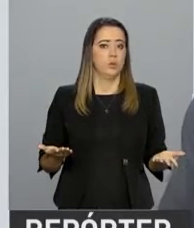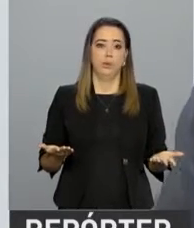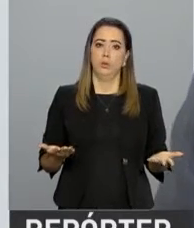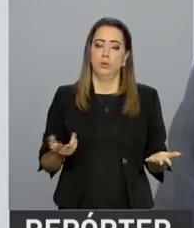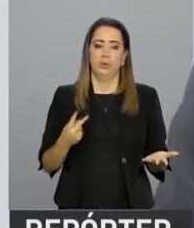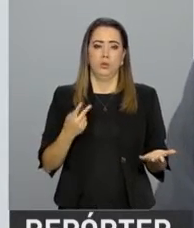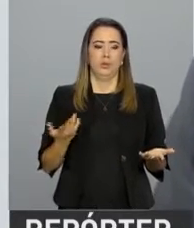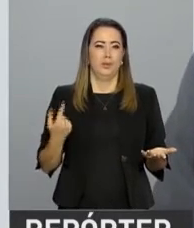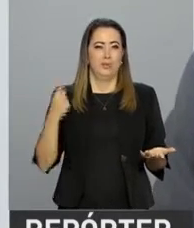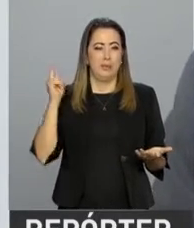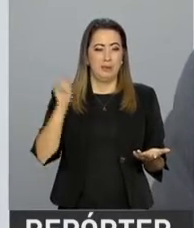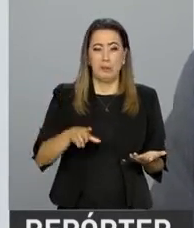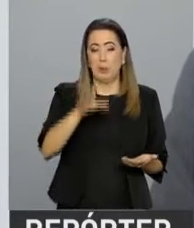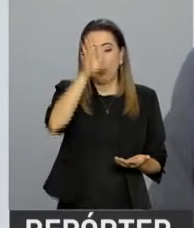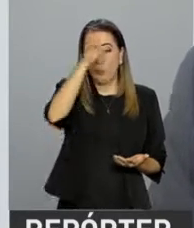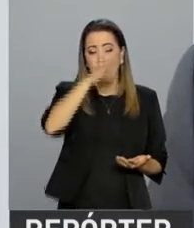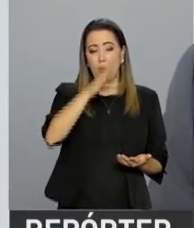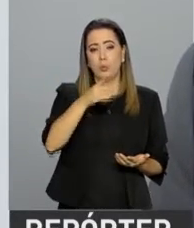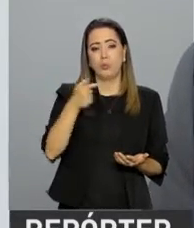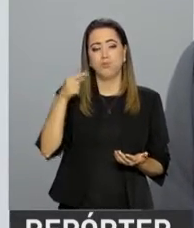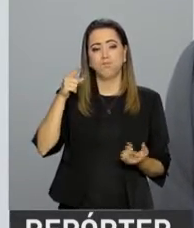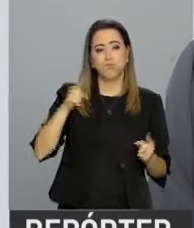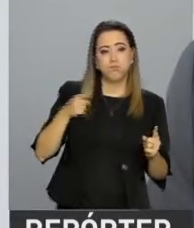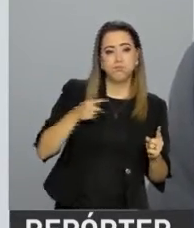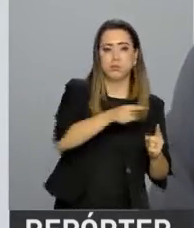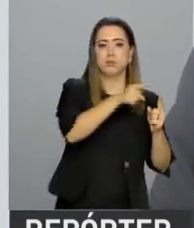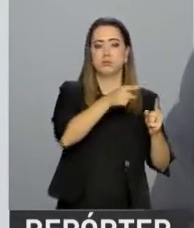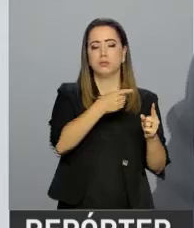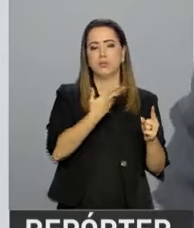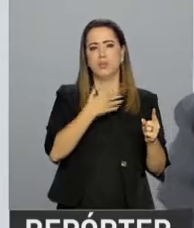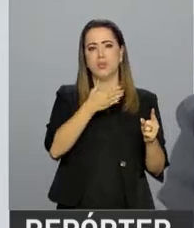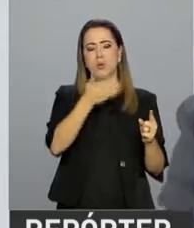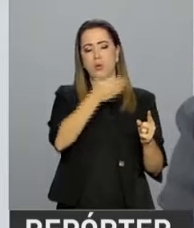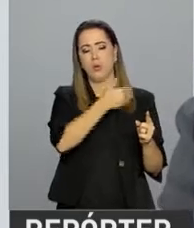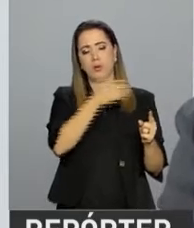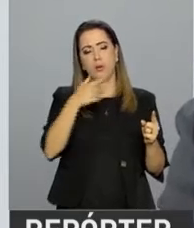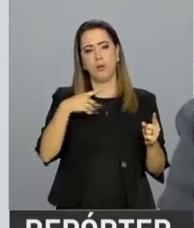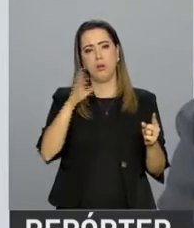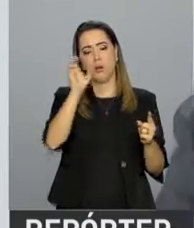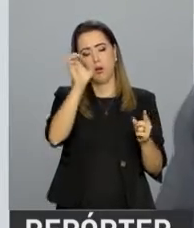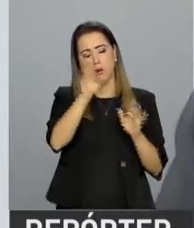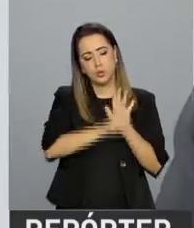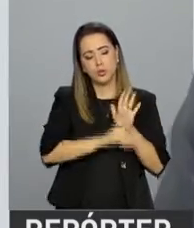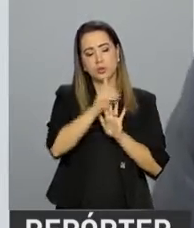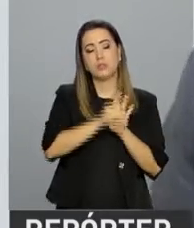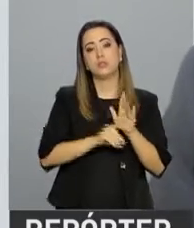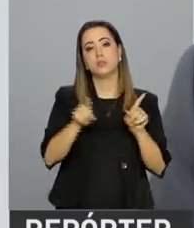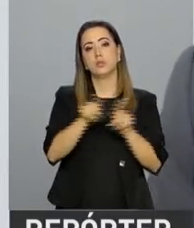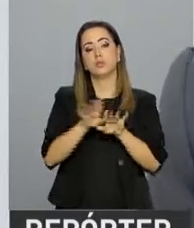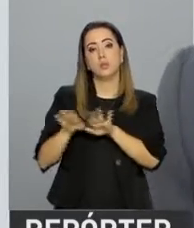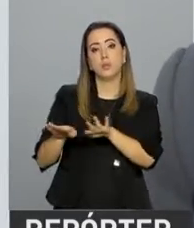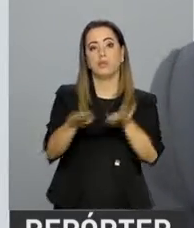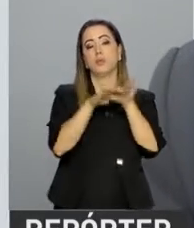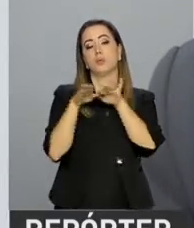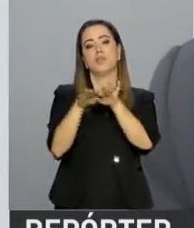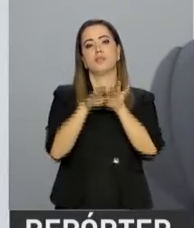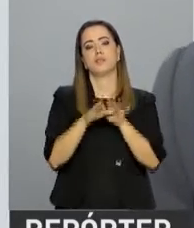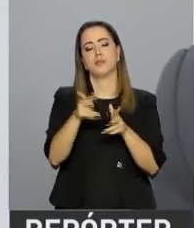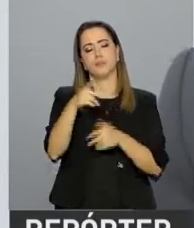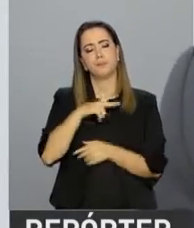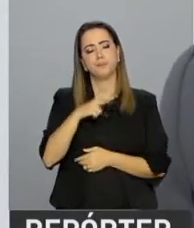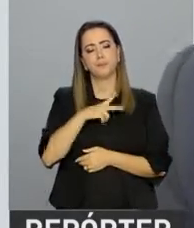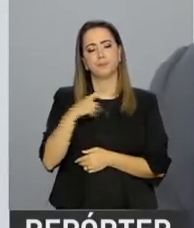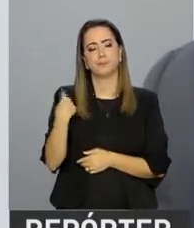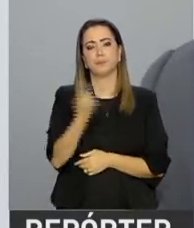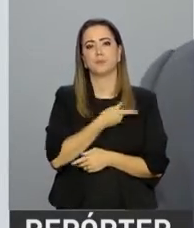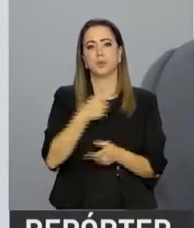atentado ao Estado de Direito e um atentado à democracia. No particular, no caso especial que